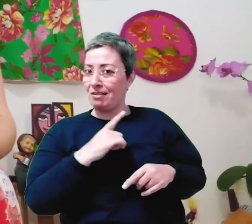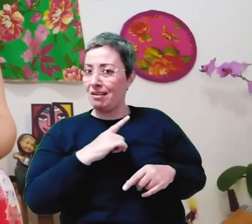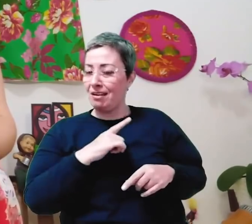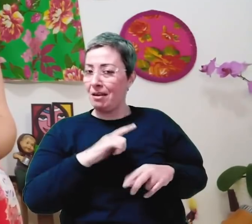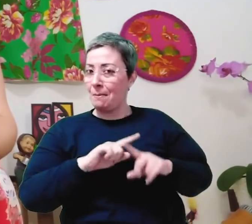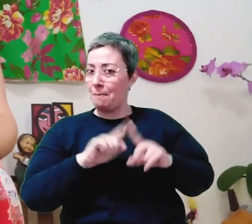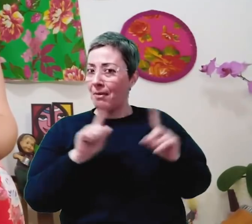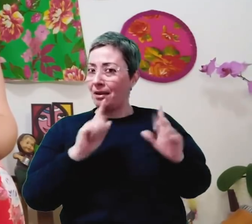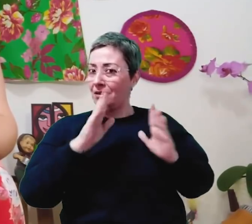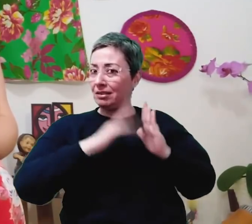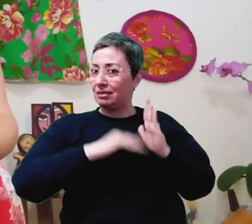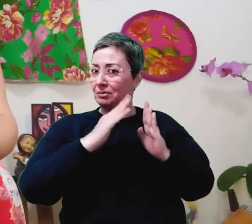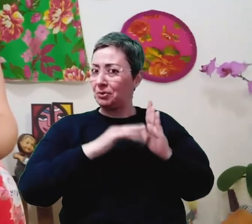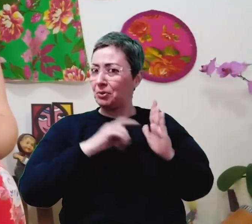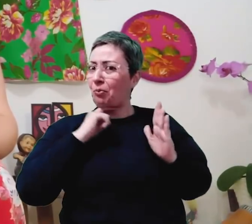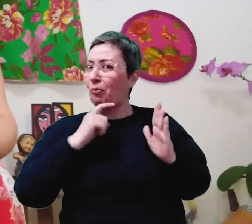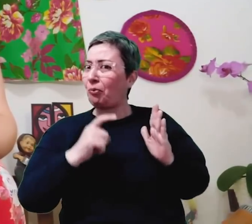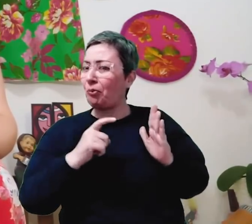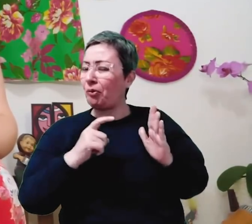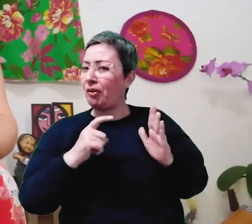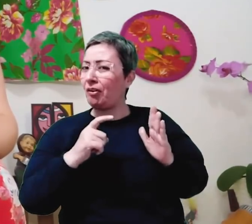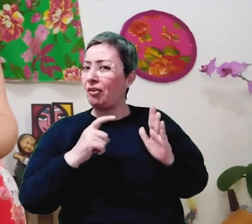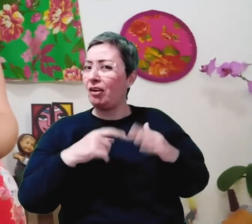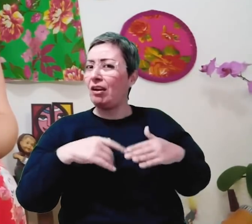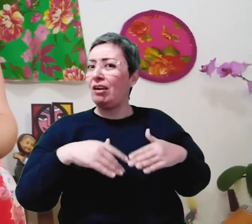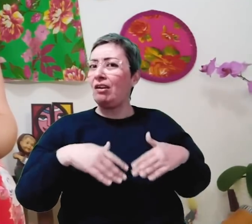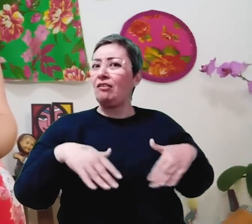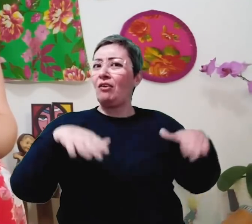cor, mas ninguém pintou.